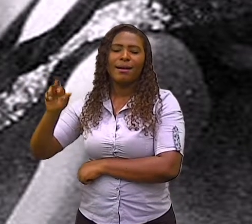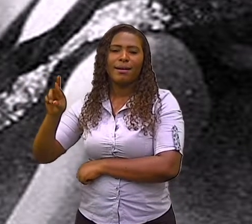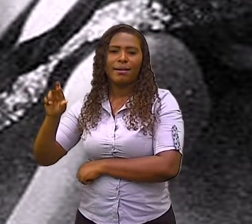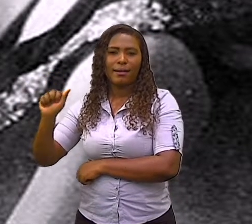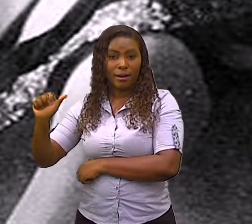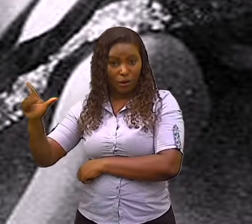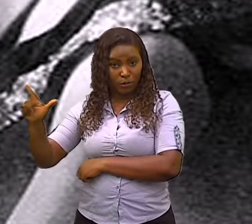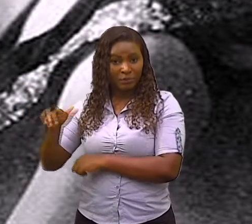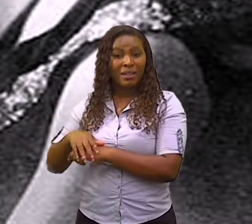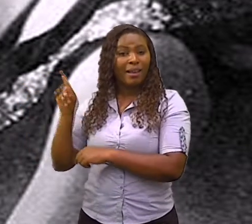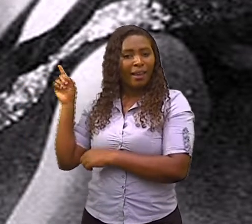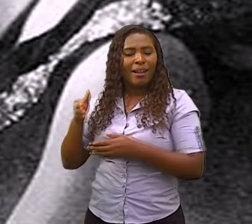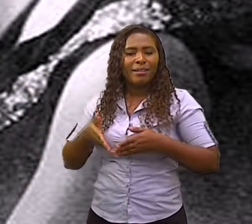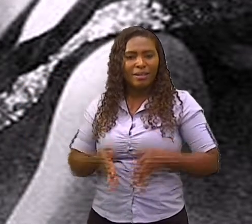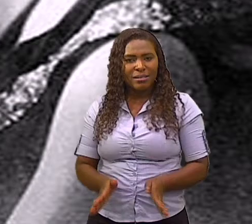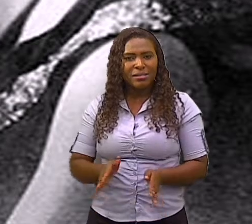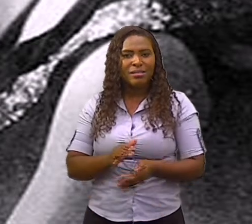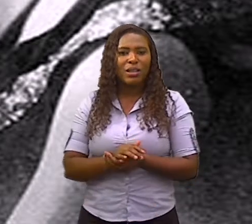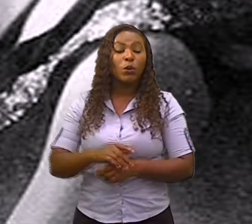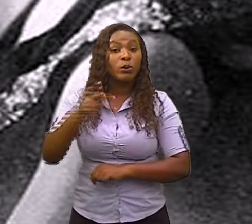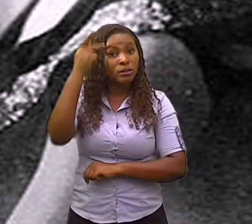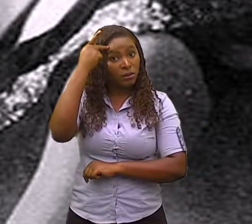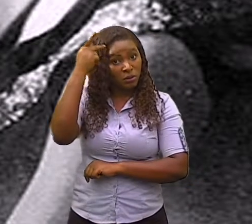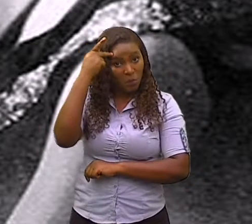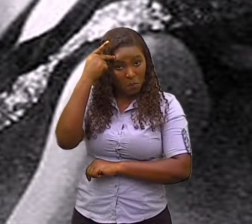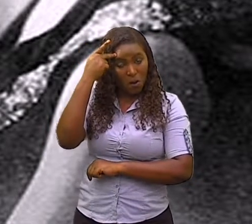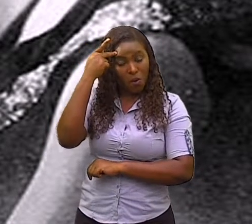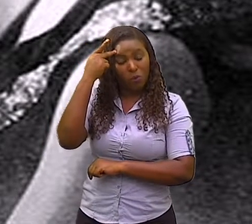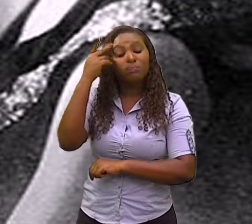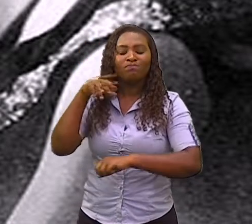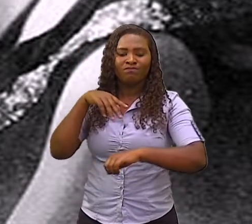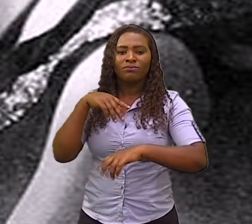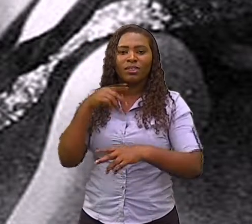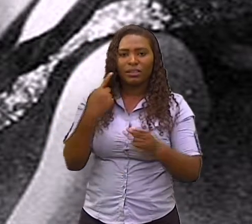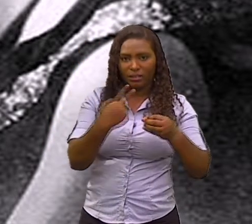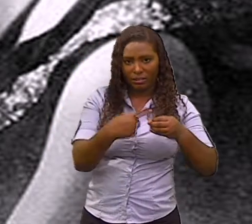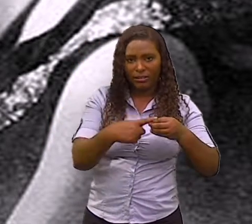Paulo. Ela é filha de fazendeiro José Stanislau do Amaral e de Lídia